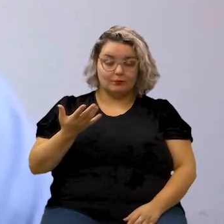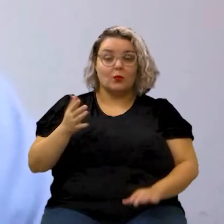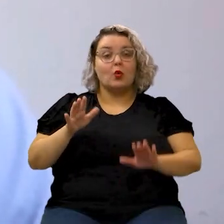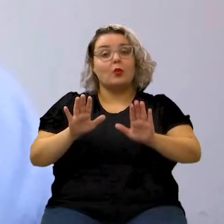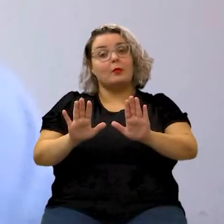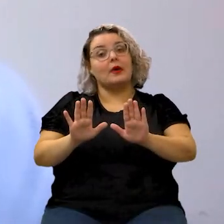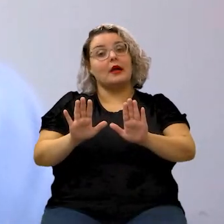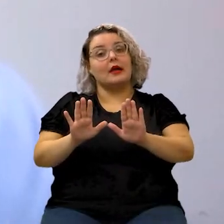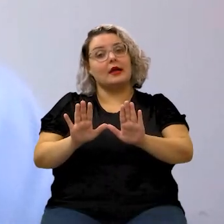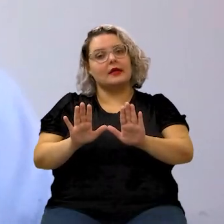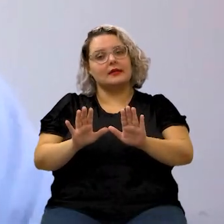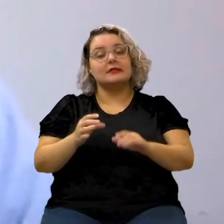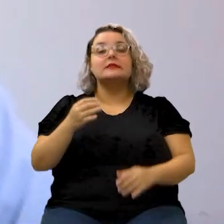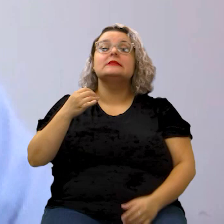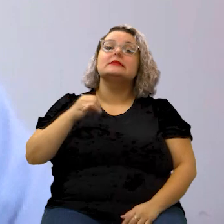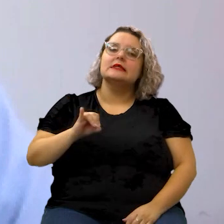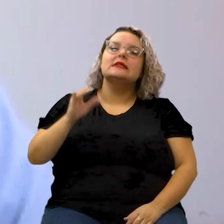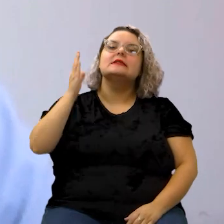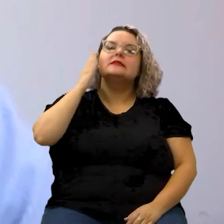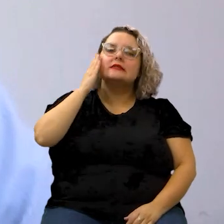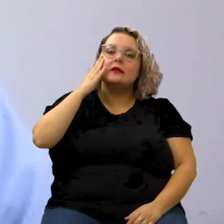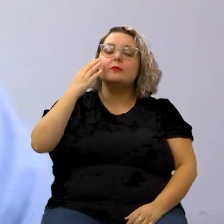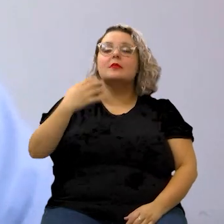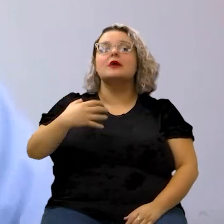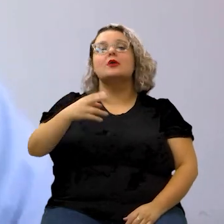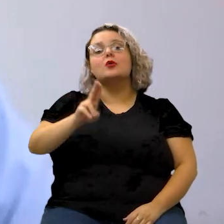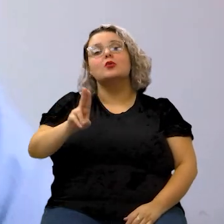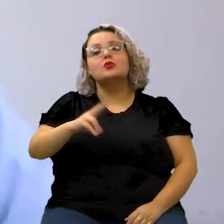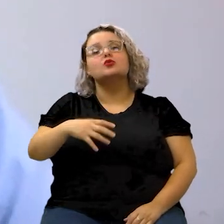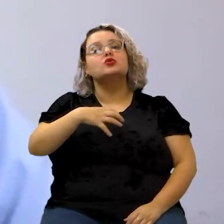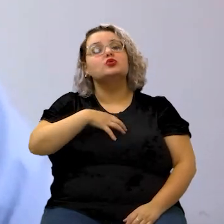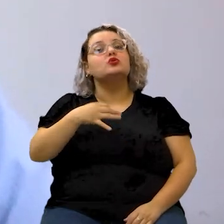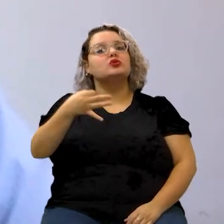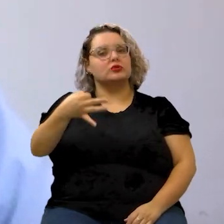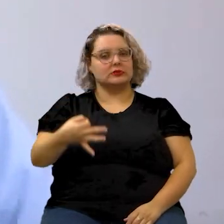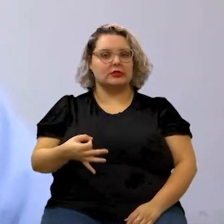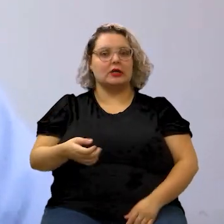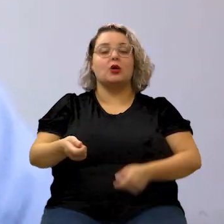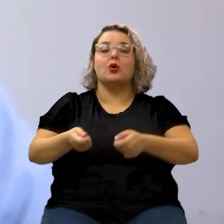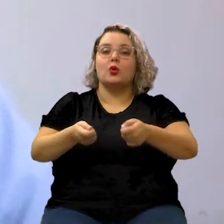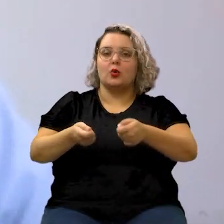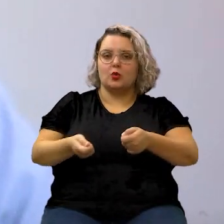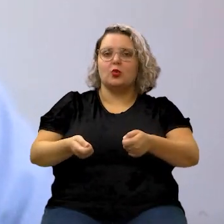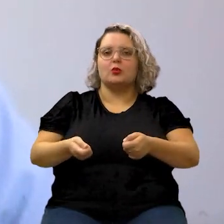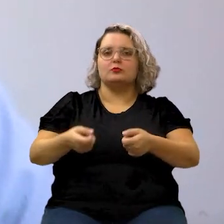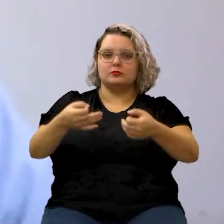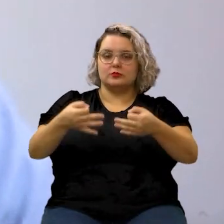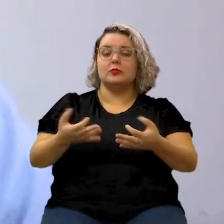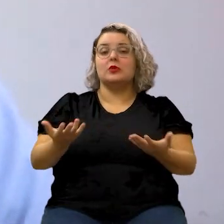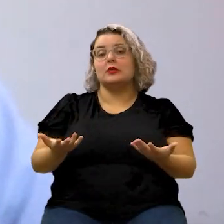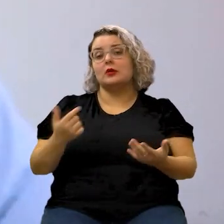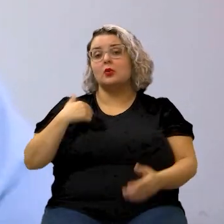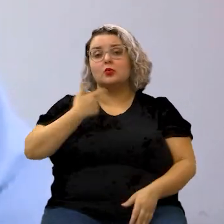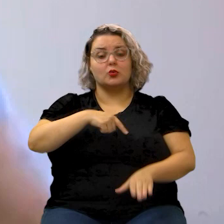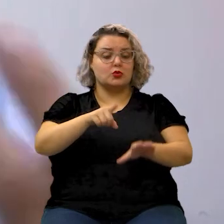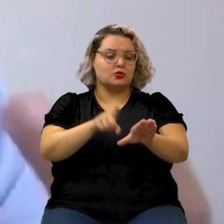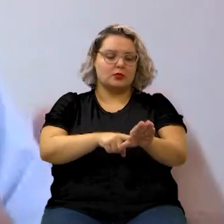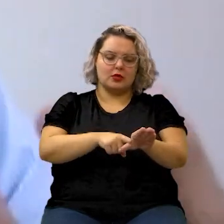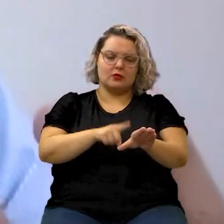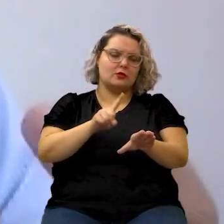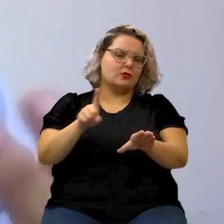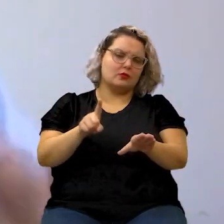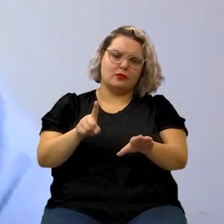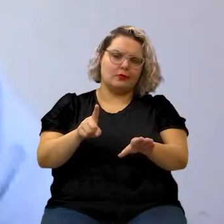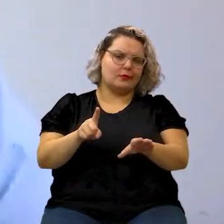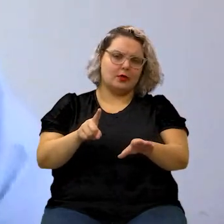bom? Mas desde que saiba usar de uma forma controlada, com uma certa moderação. Então, o nosso pé não foi